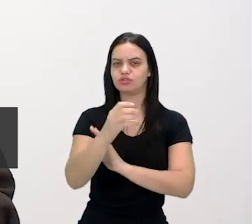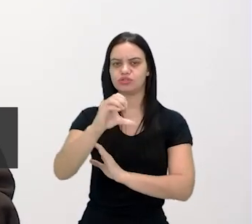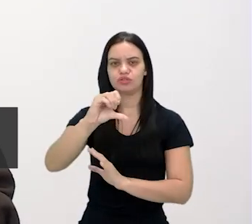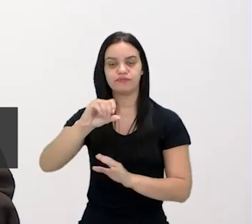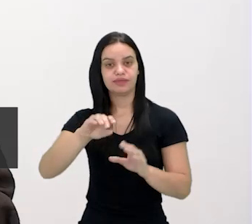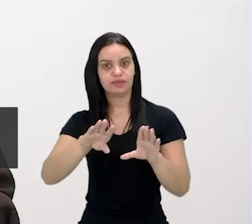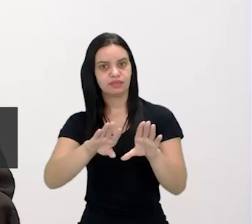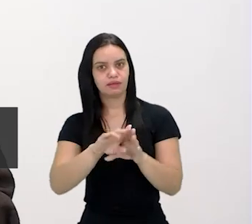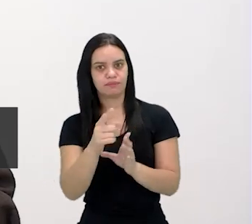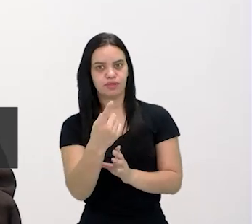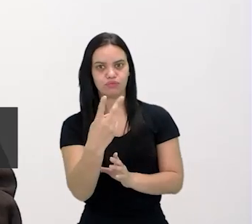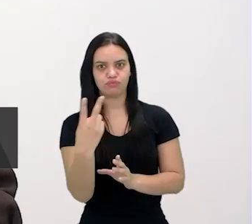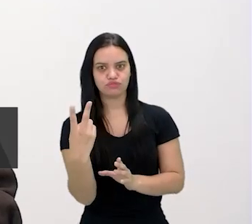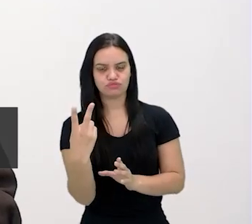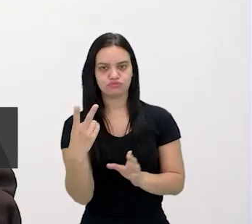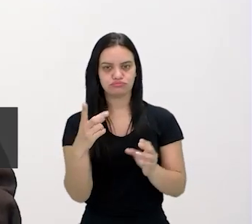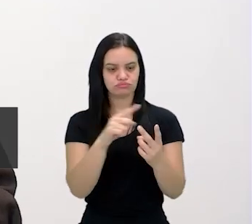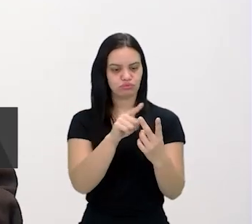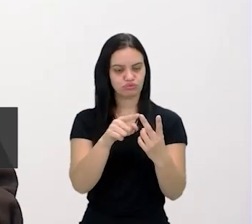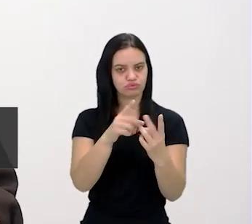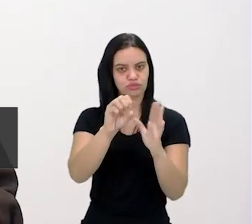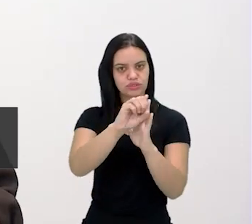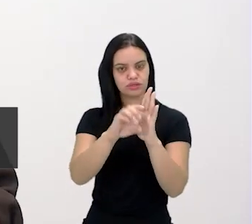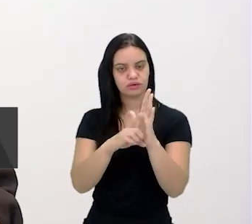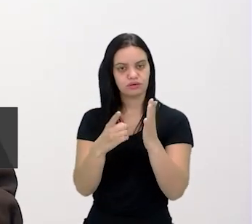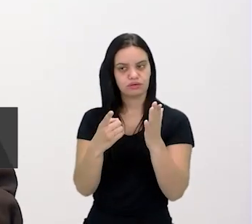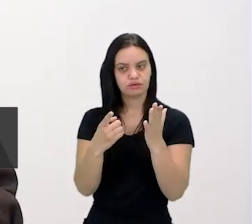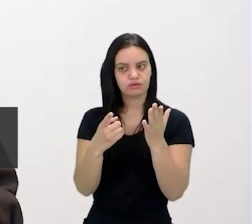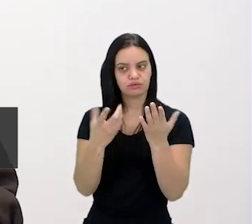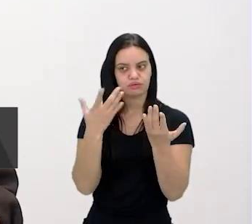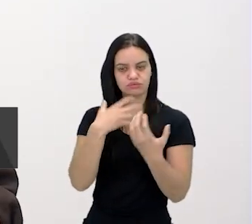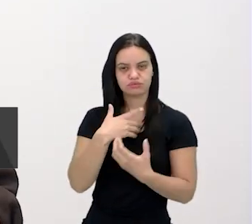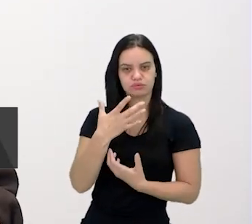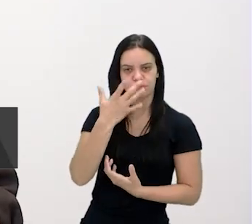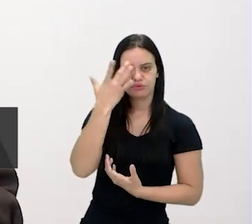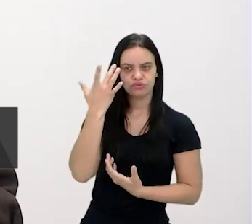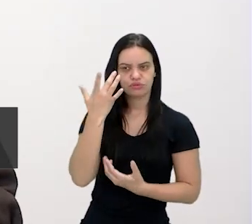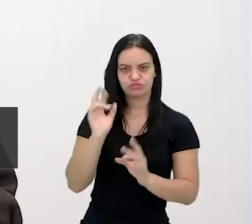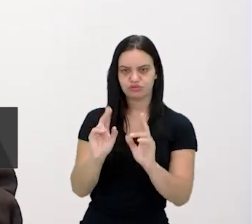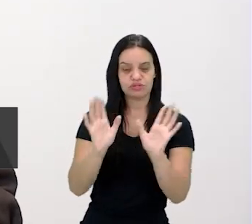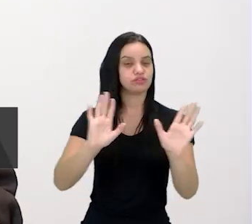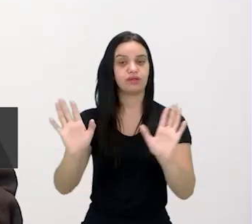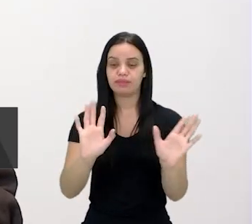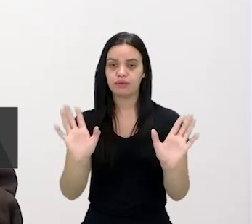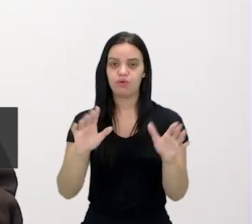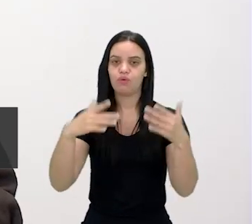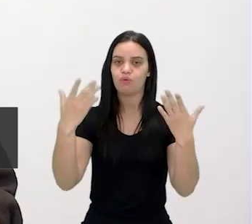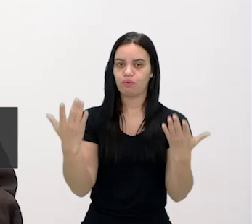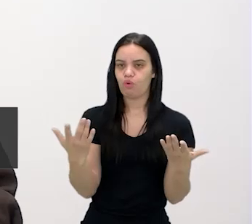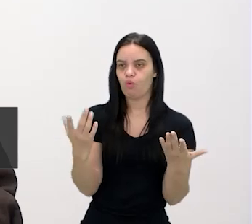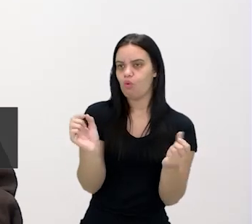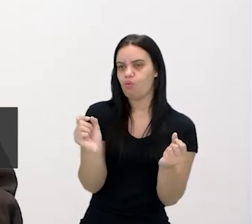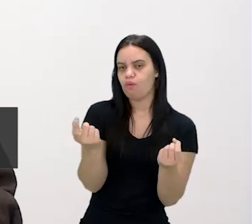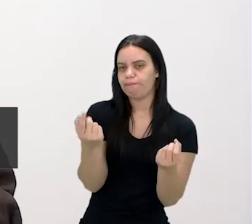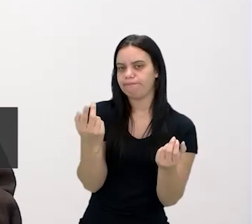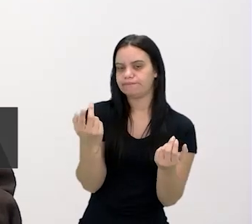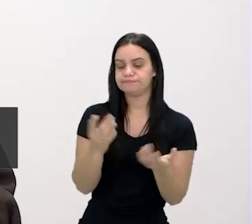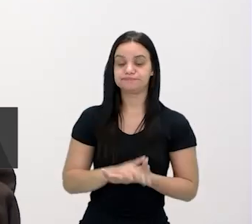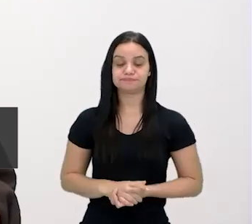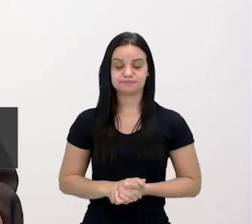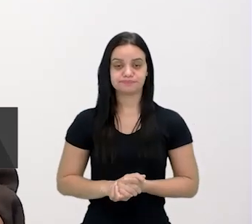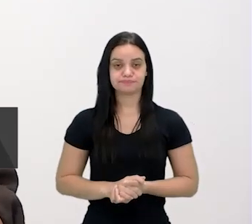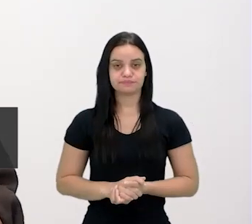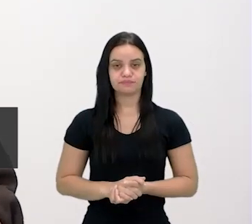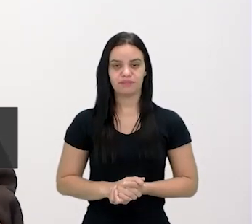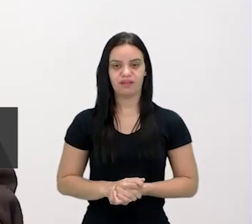XXI, né? Haja vista que as ações das pessoas não são tão diferentes quanto se parece, tá?